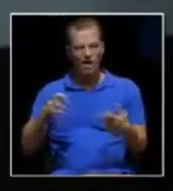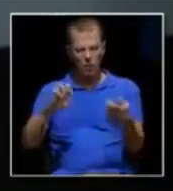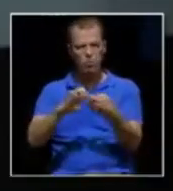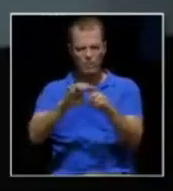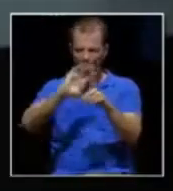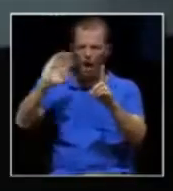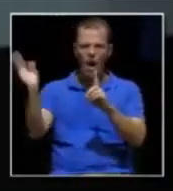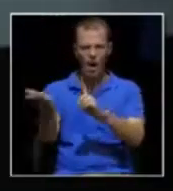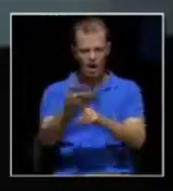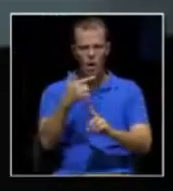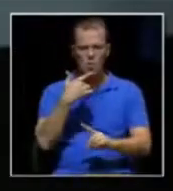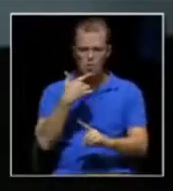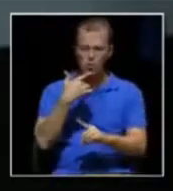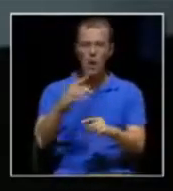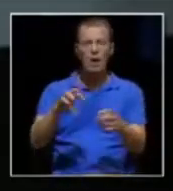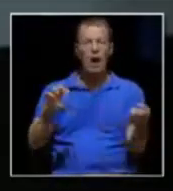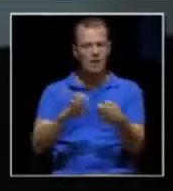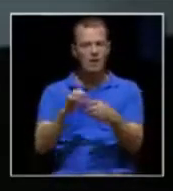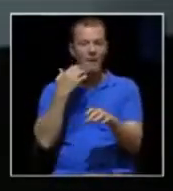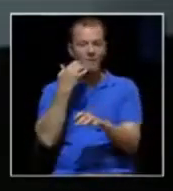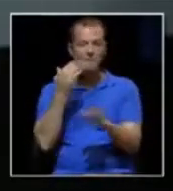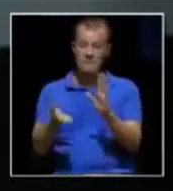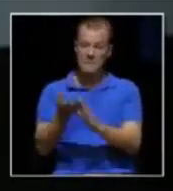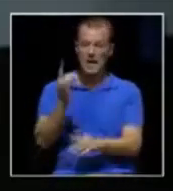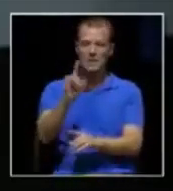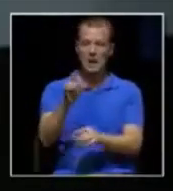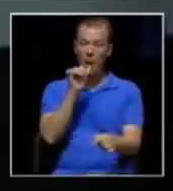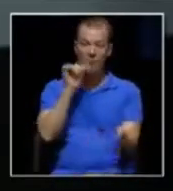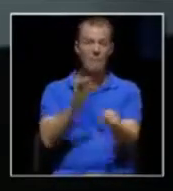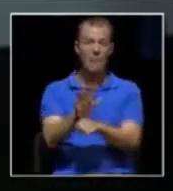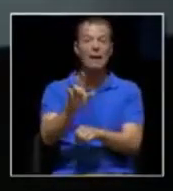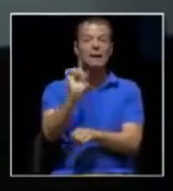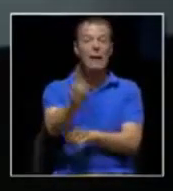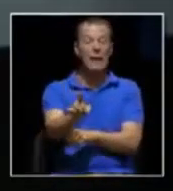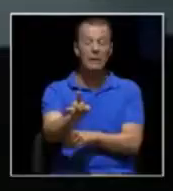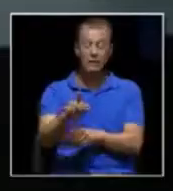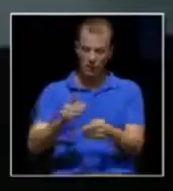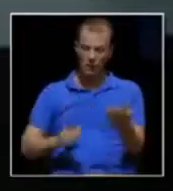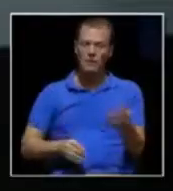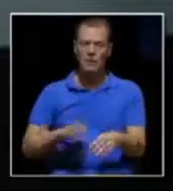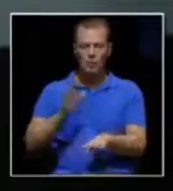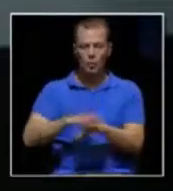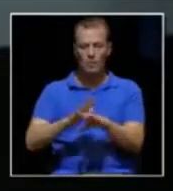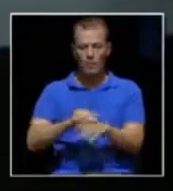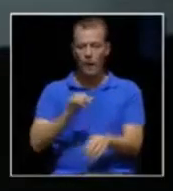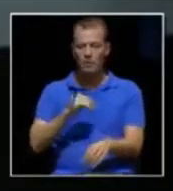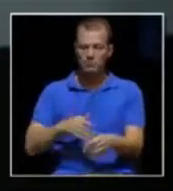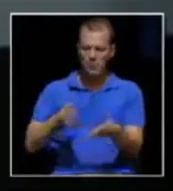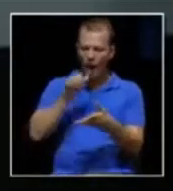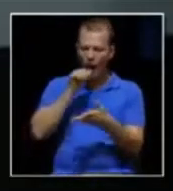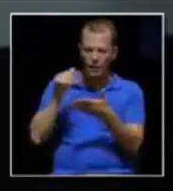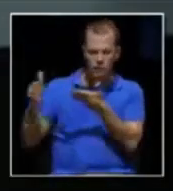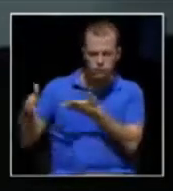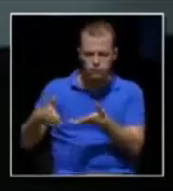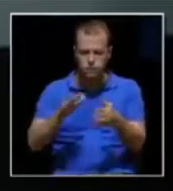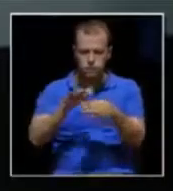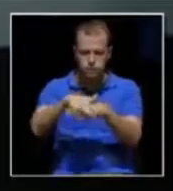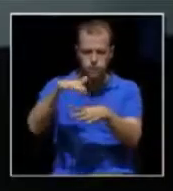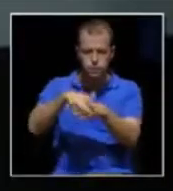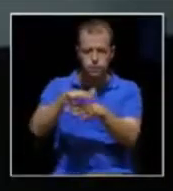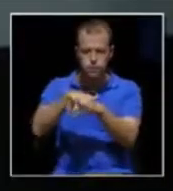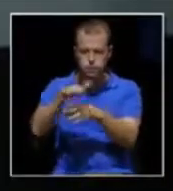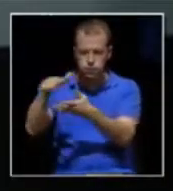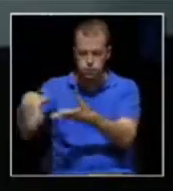ambientais. Um dos mais graves problemas de poluição dos mares prende-se justamente com a contaminação decorrente da imensa quantidade